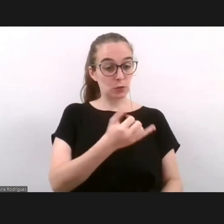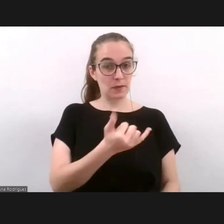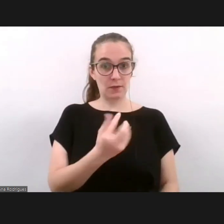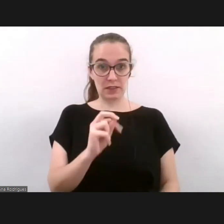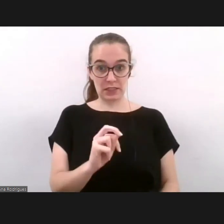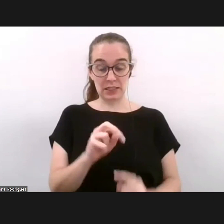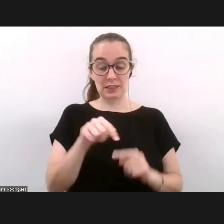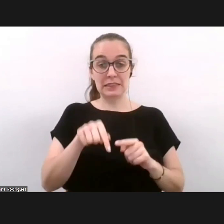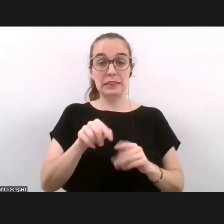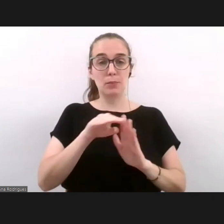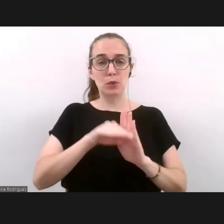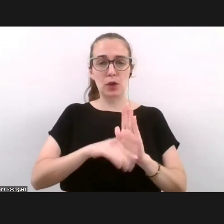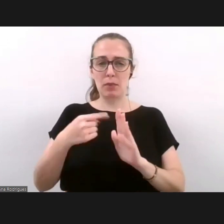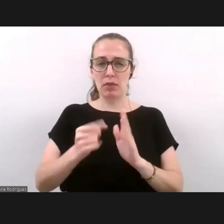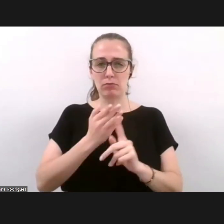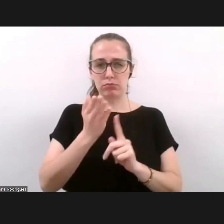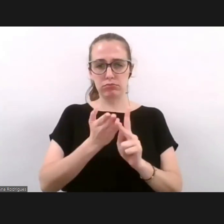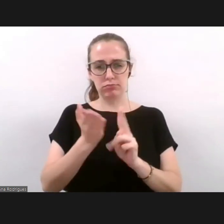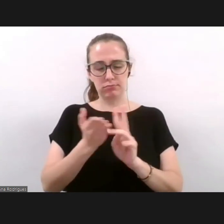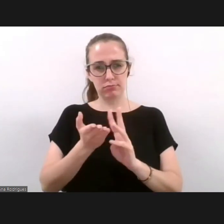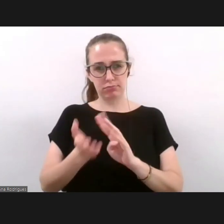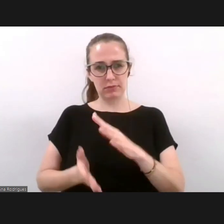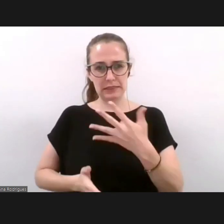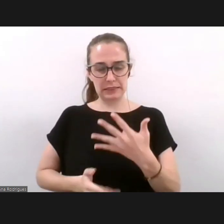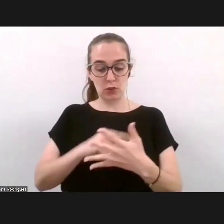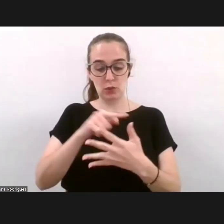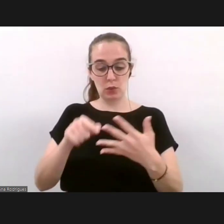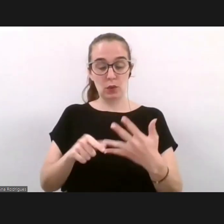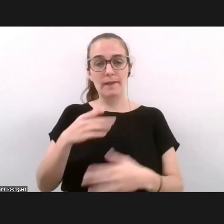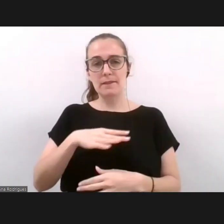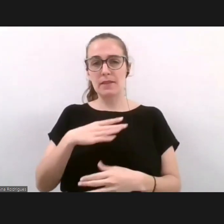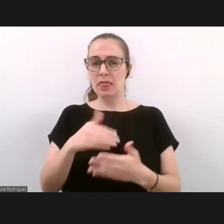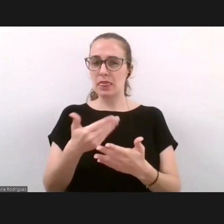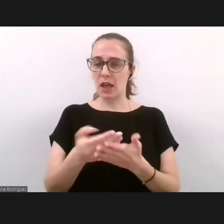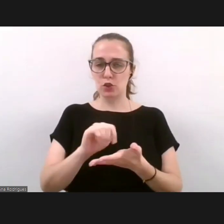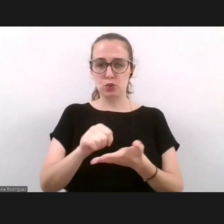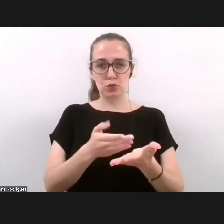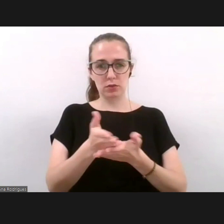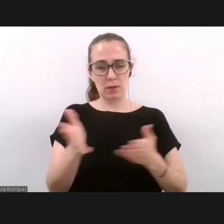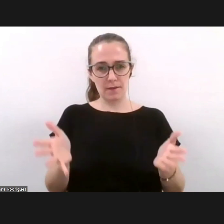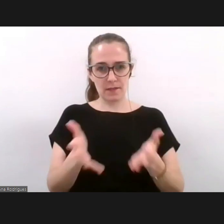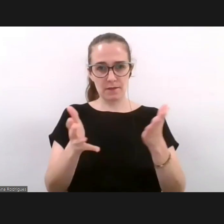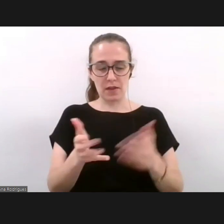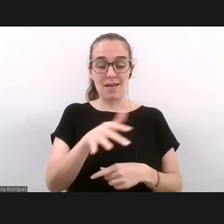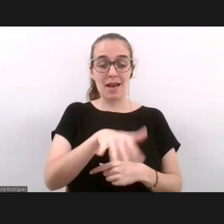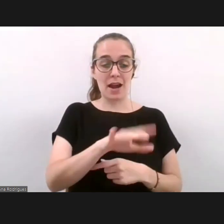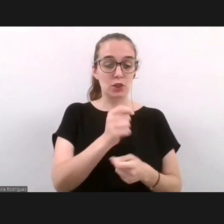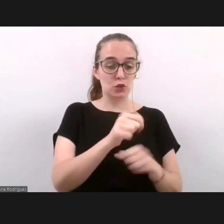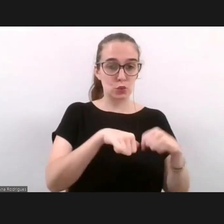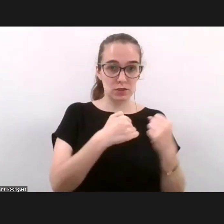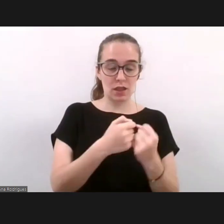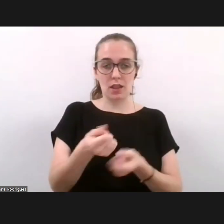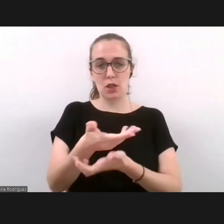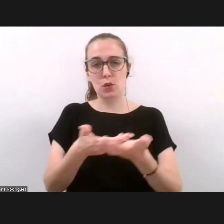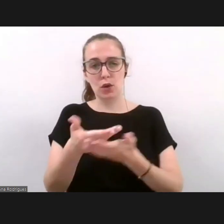programa, estruturado em 5 eixos, visa contribuir para a promoção da sustentabilidade nas suas dimensões social, económica e